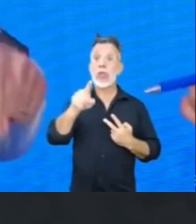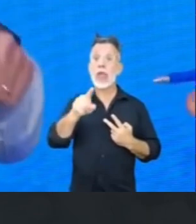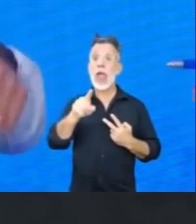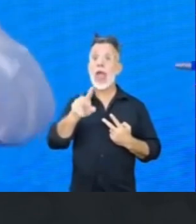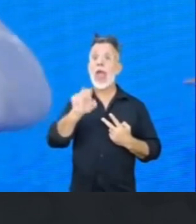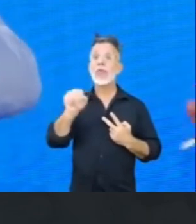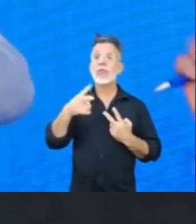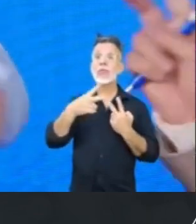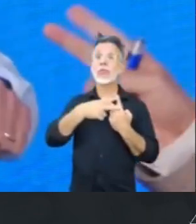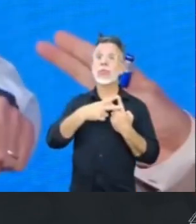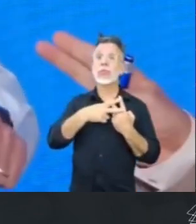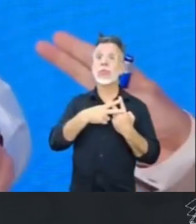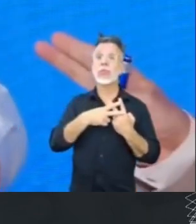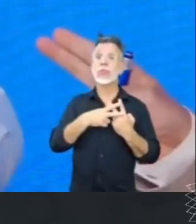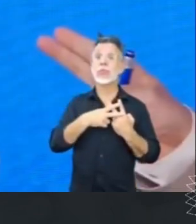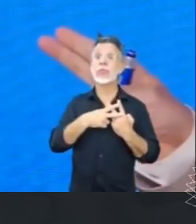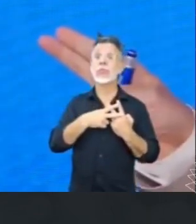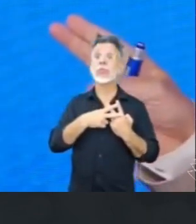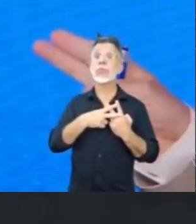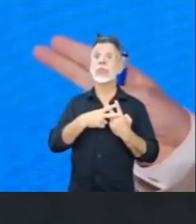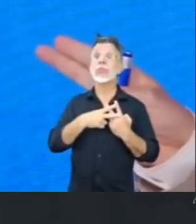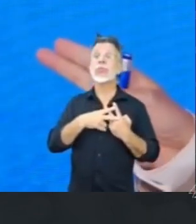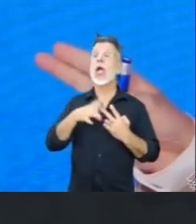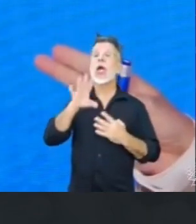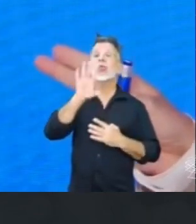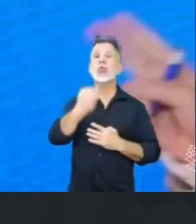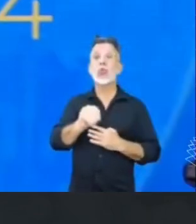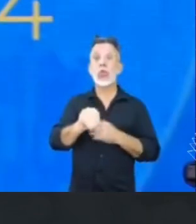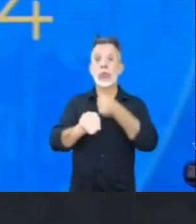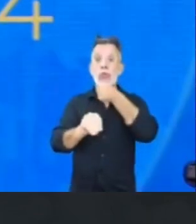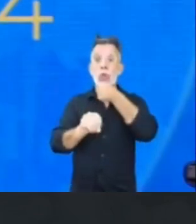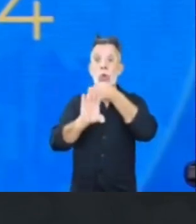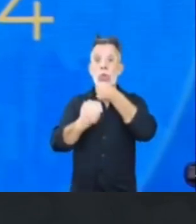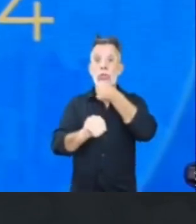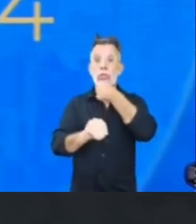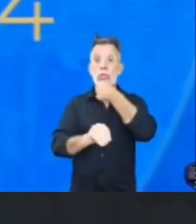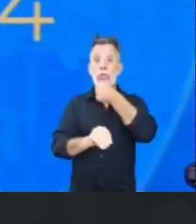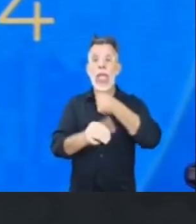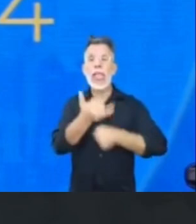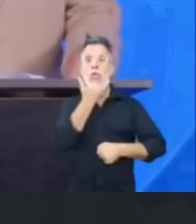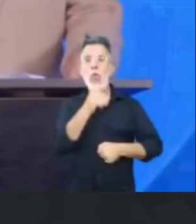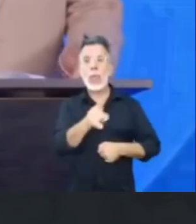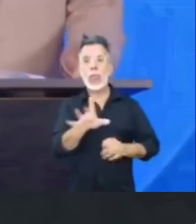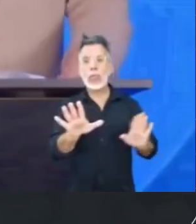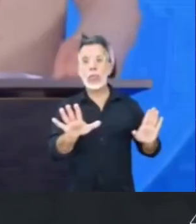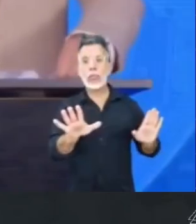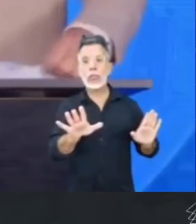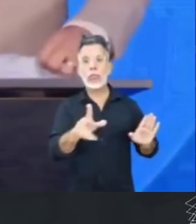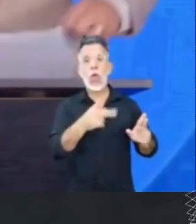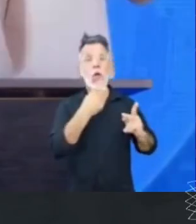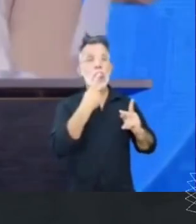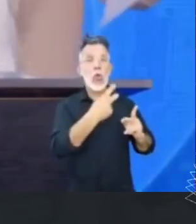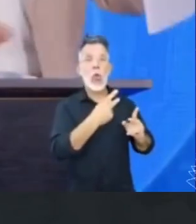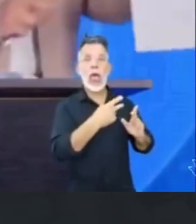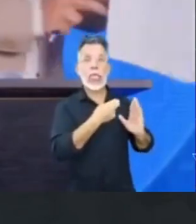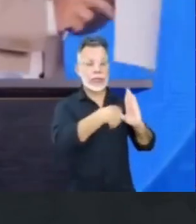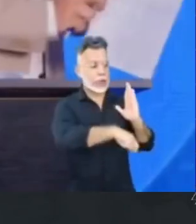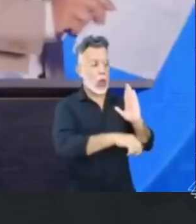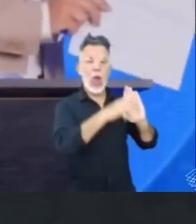não interrompeu o Datena de me xingar. Corta o microfone, por favor. Sim? Corta o microfone. Desculpa, candidato. O senhor assinou regras. Se o senhor...